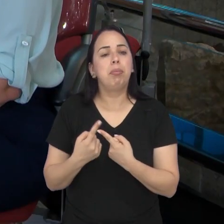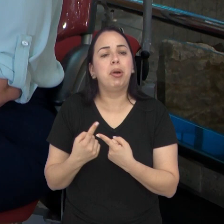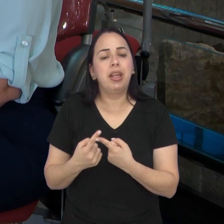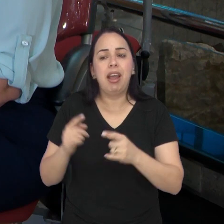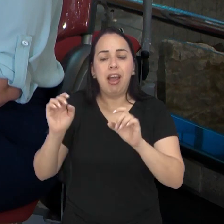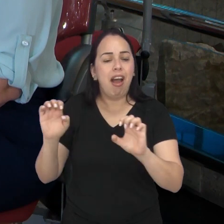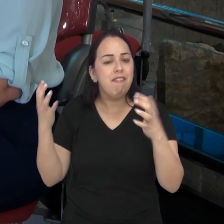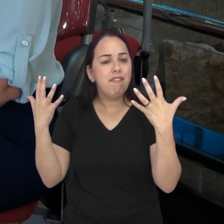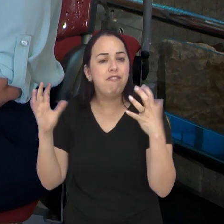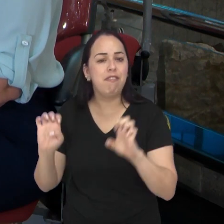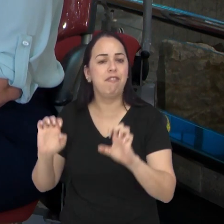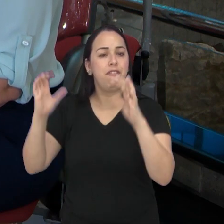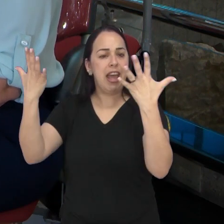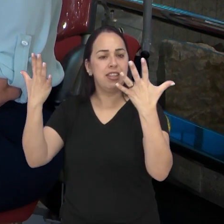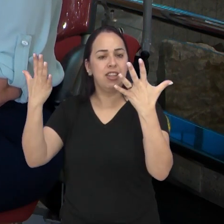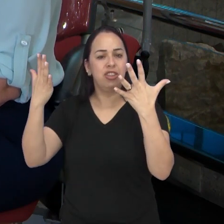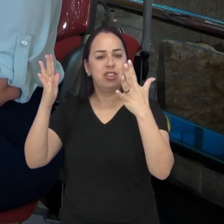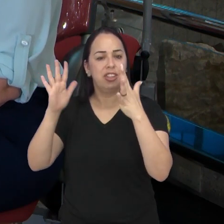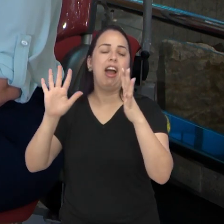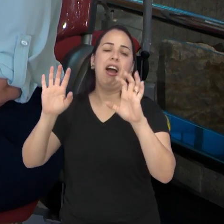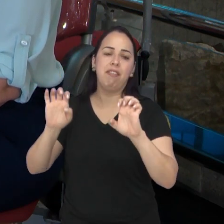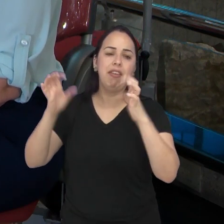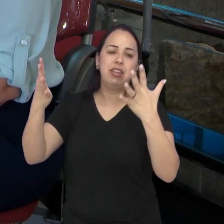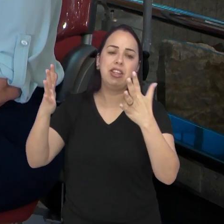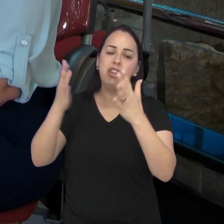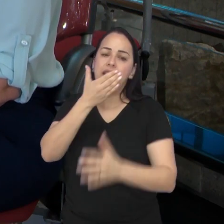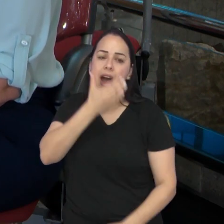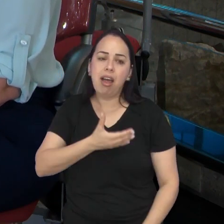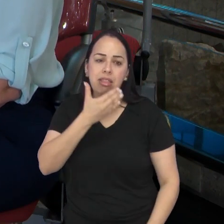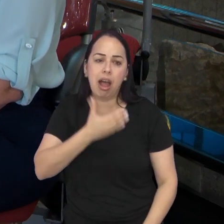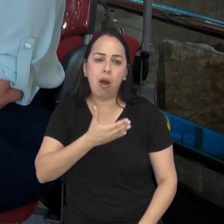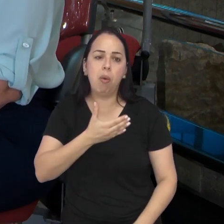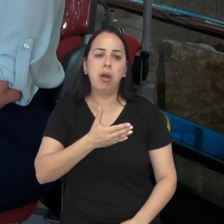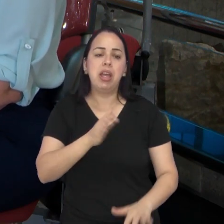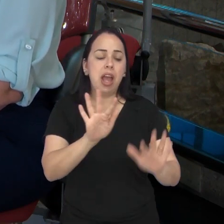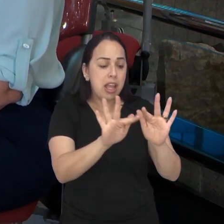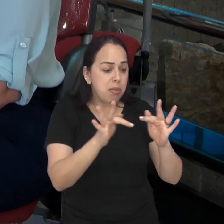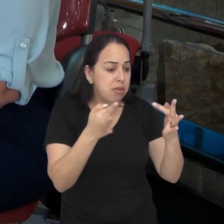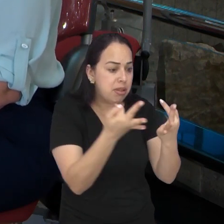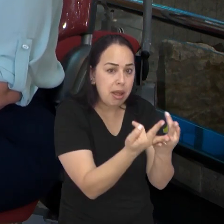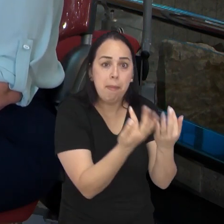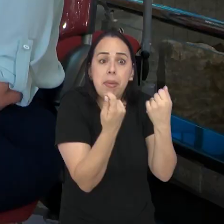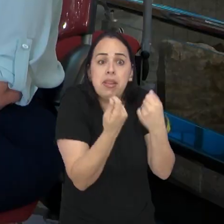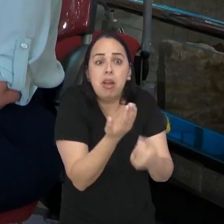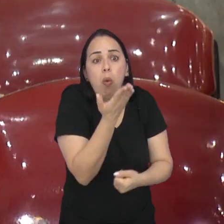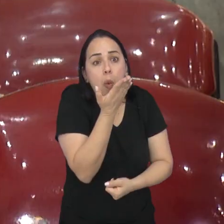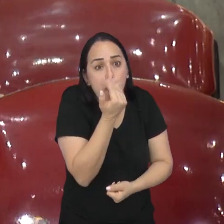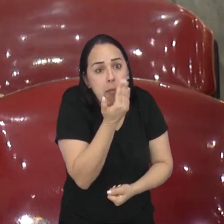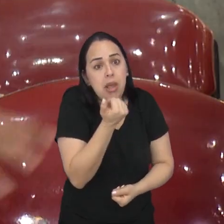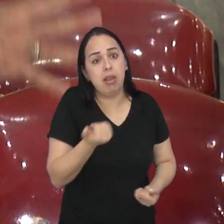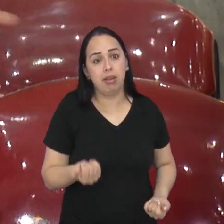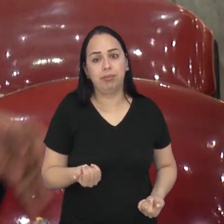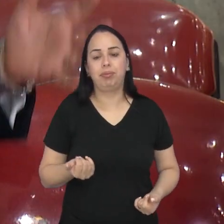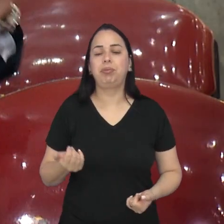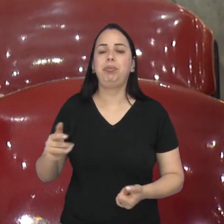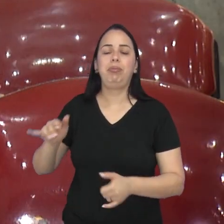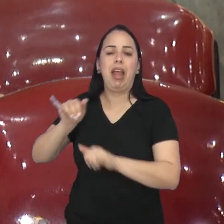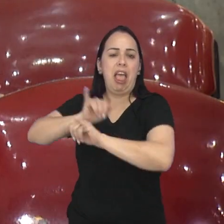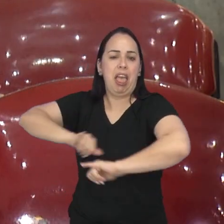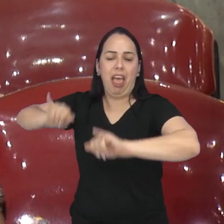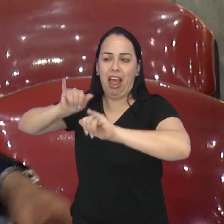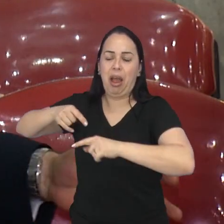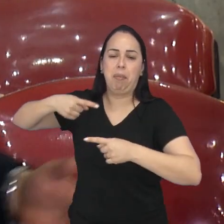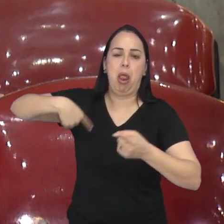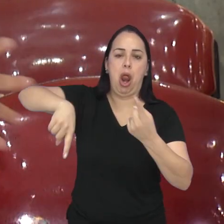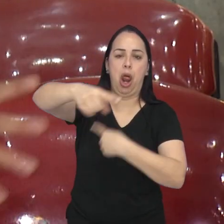do jeito que Deus espera, sem que as famílias tenham o mínimo para comer. Aí se espalhou a notícia e